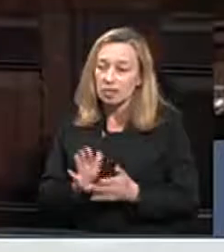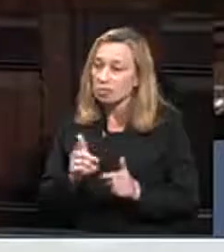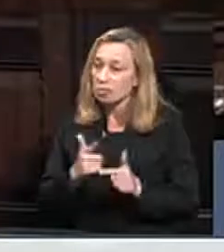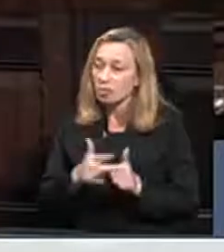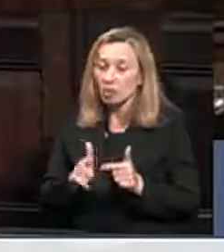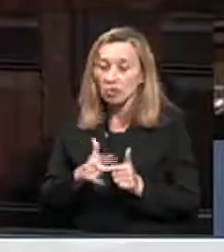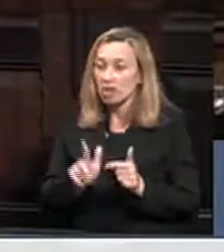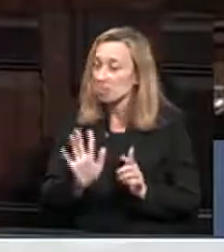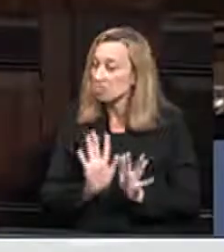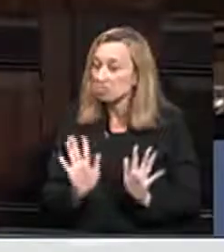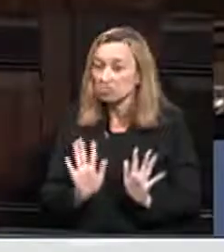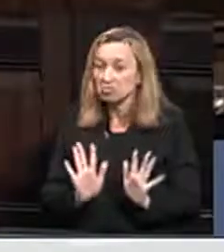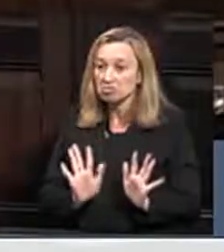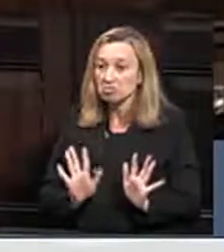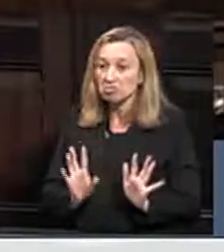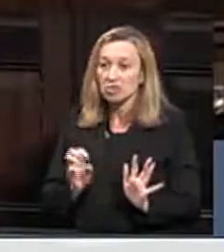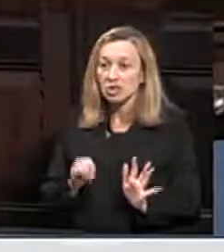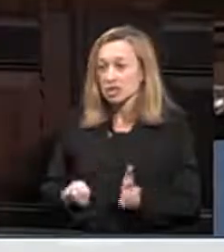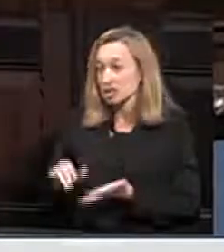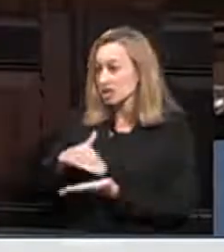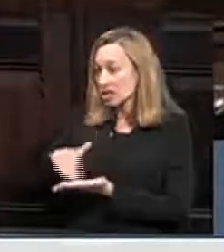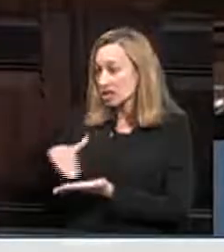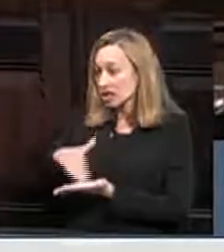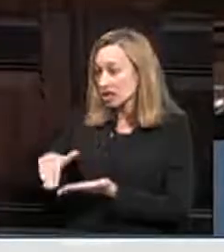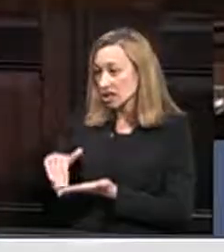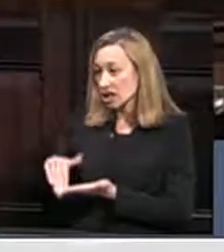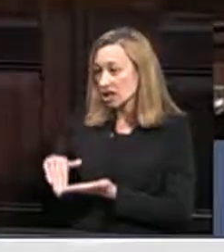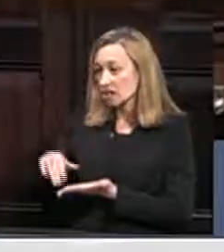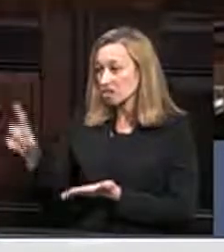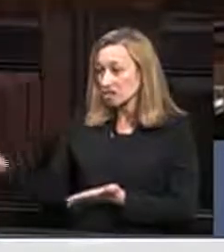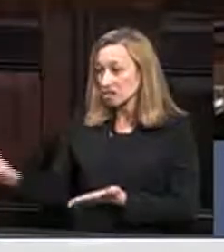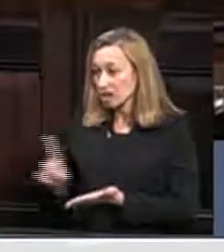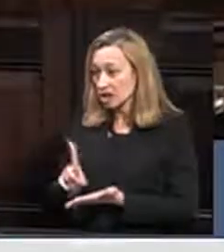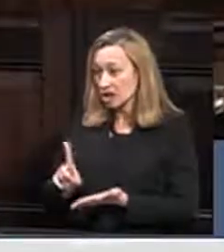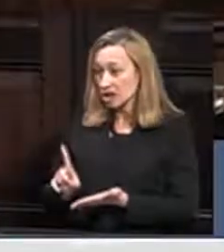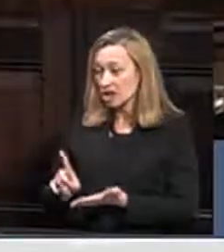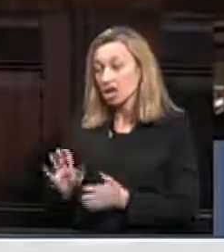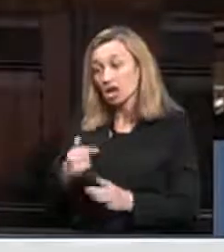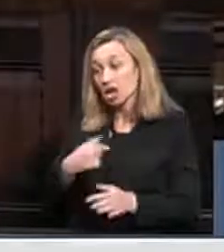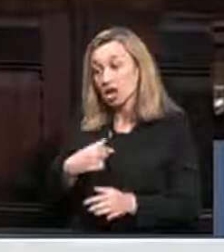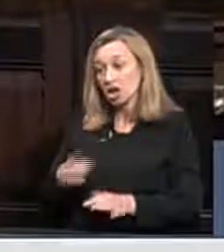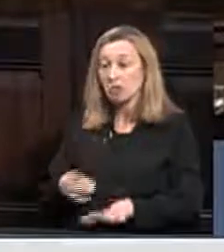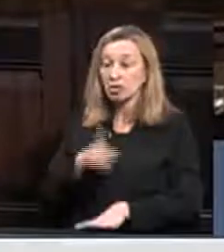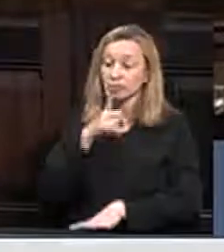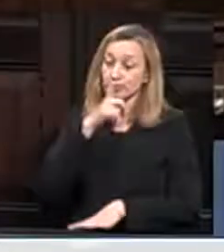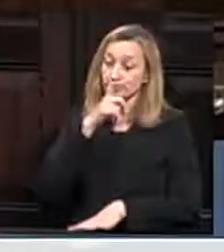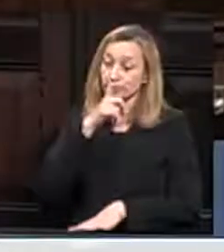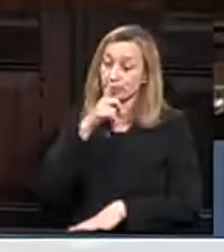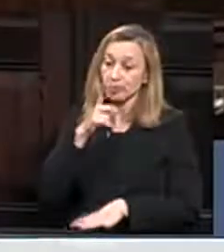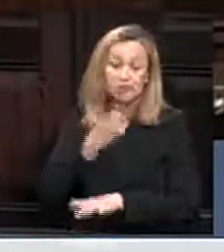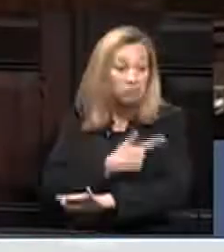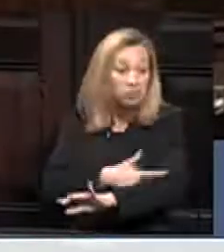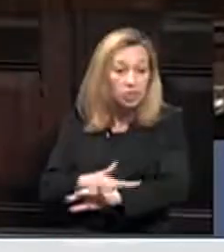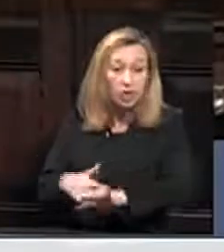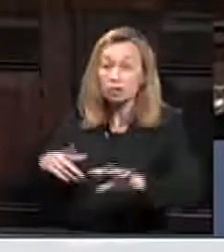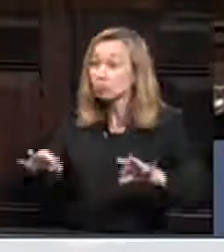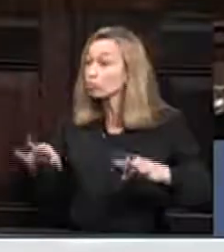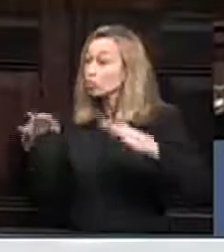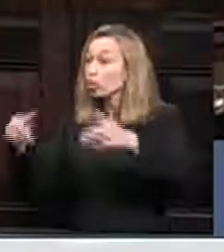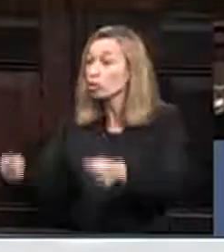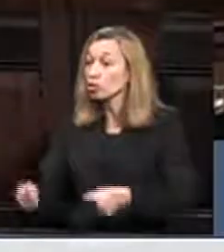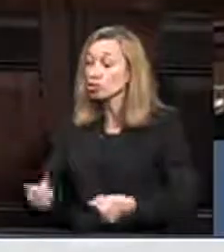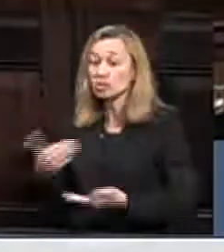Se vier a ser secretário, terá de mim a mesma relação cordial que eu tenho com todos